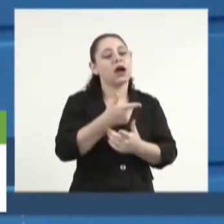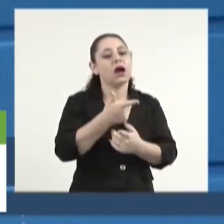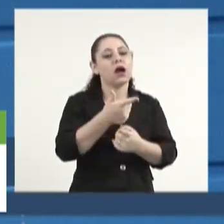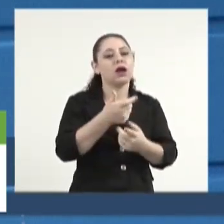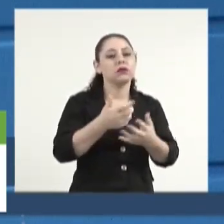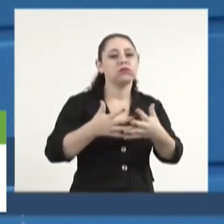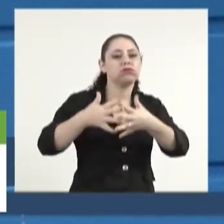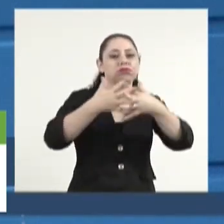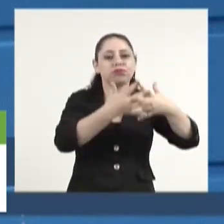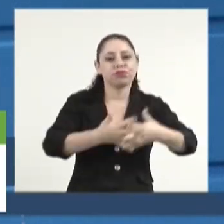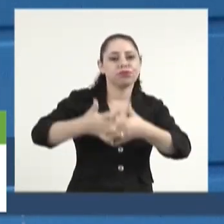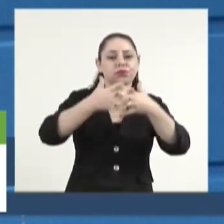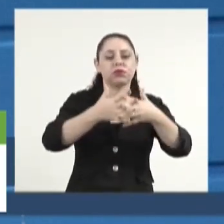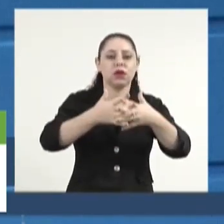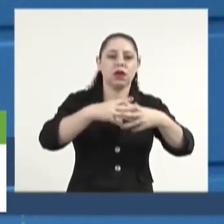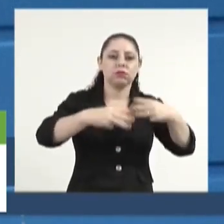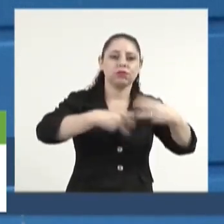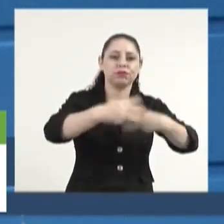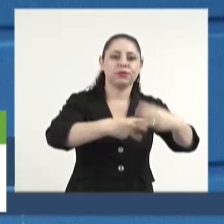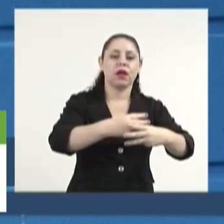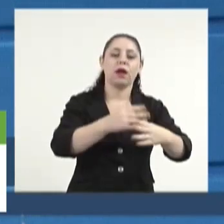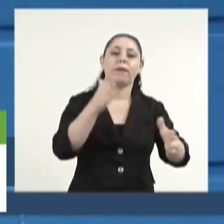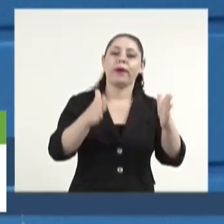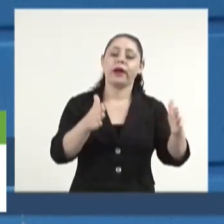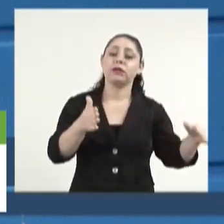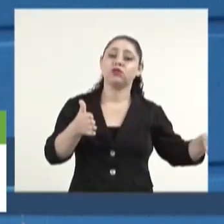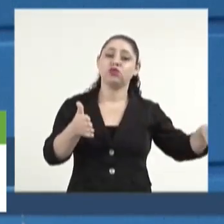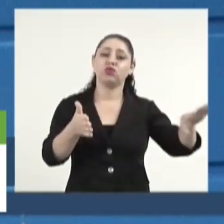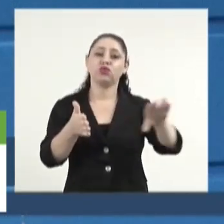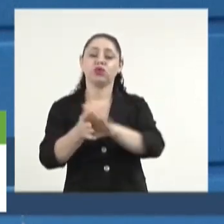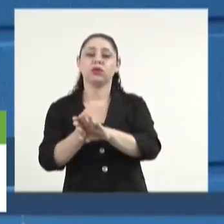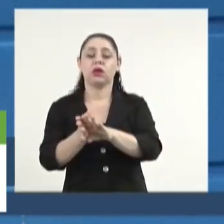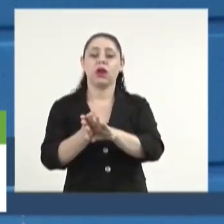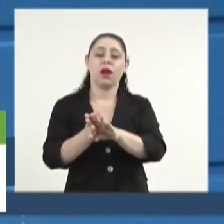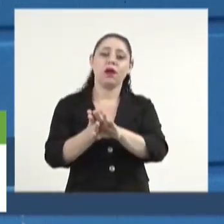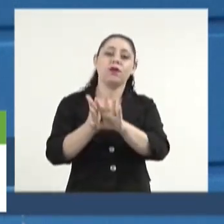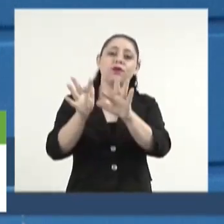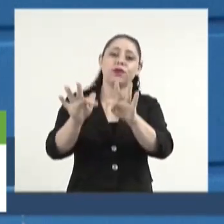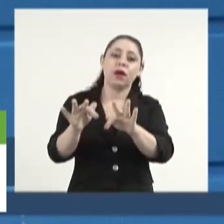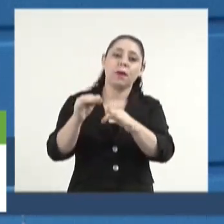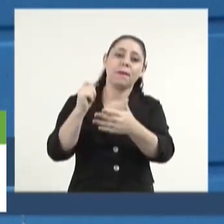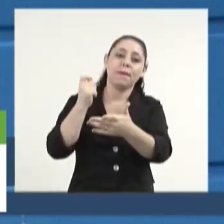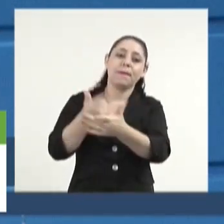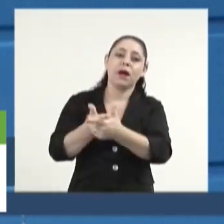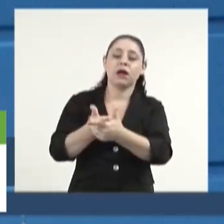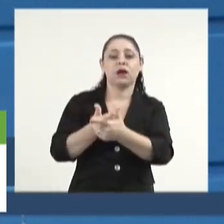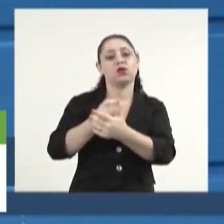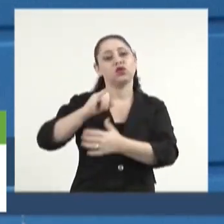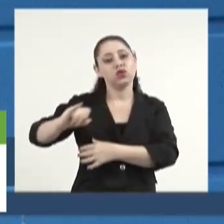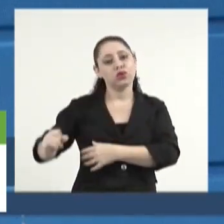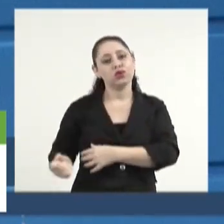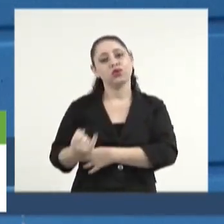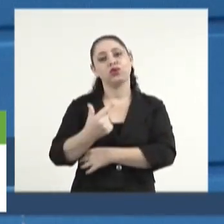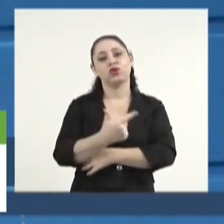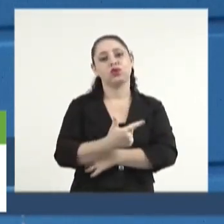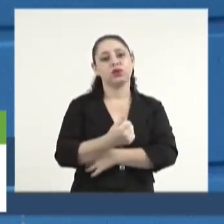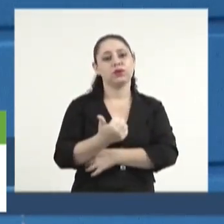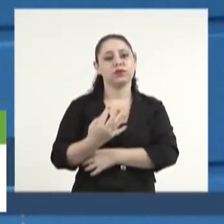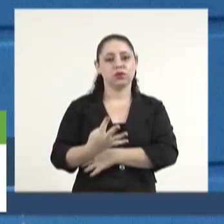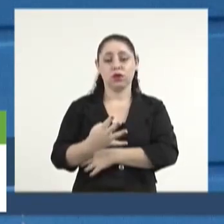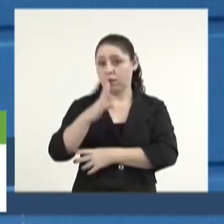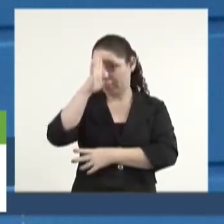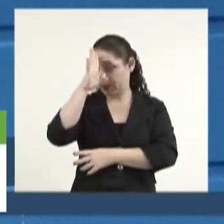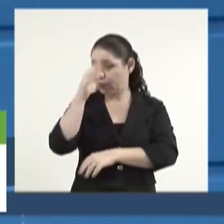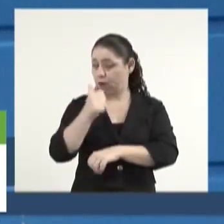etc. Está prorrogado até 3 anos, vai jogar para o final do contrato, pagando-se apenas os juros em 2024.